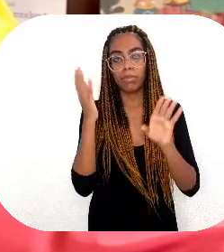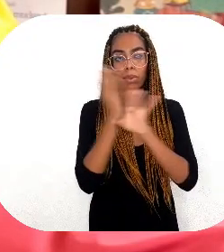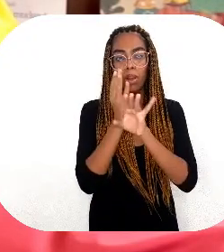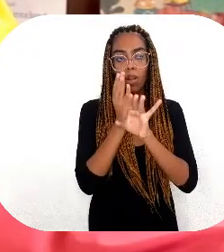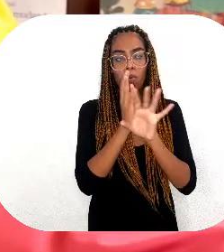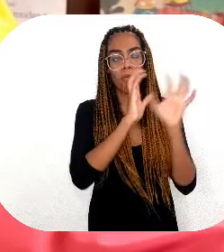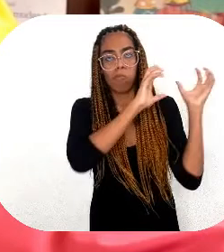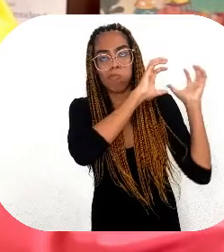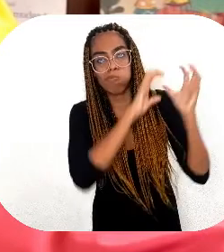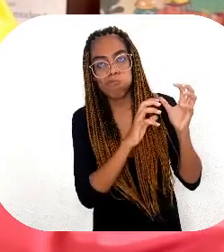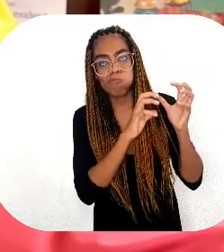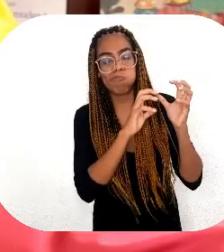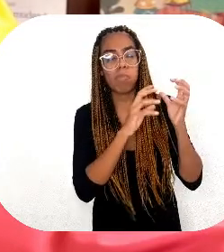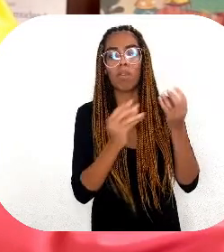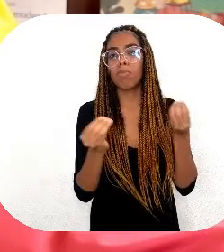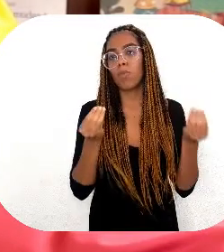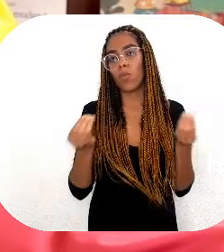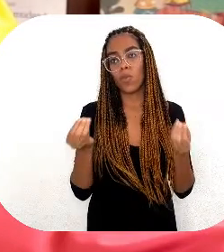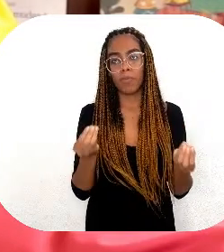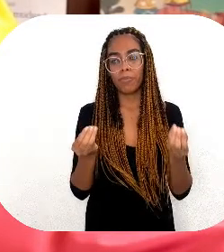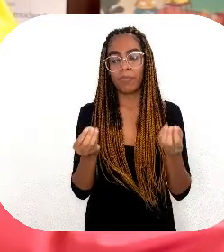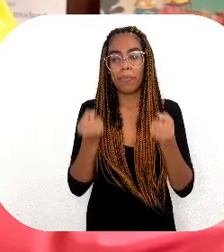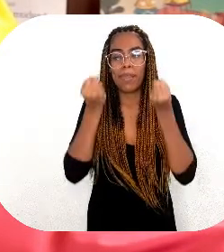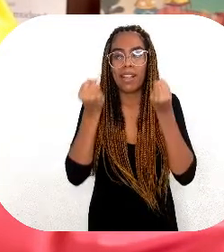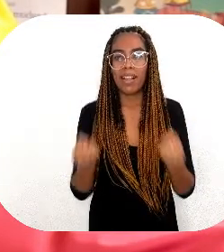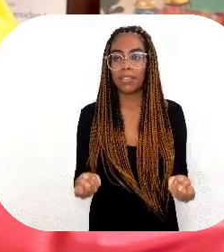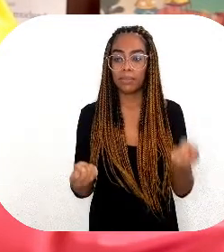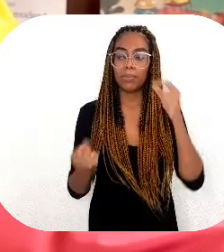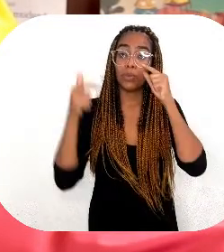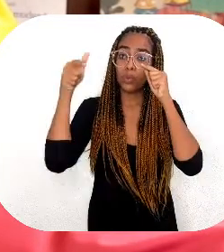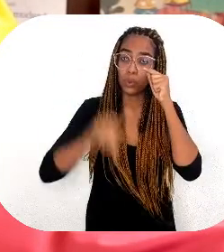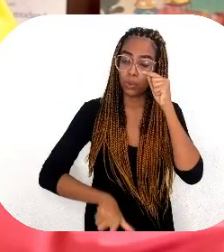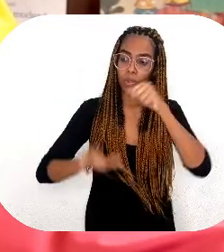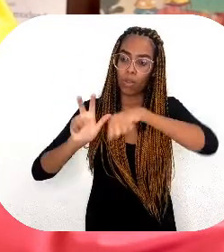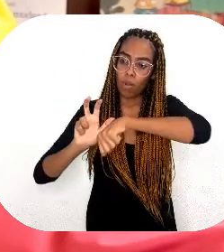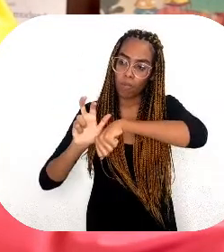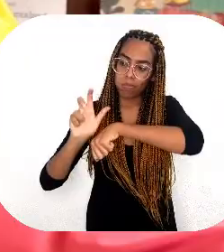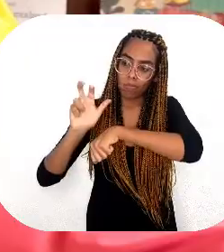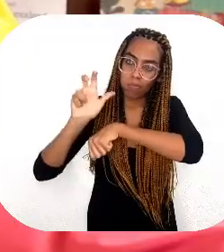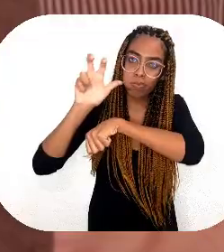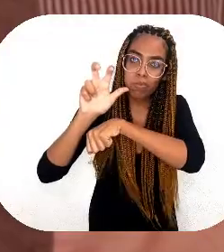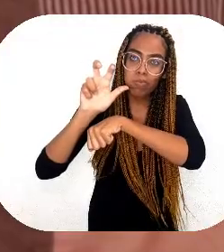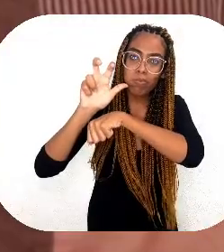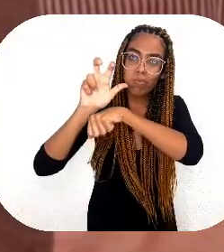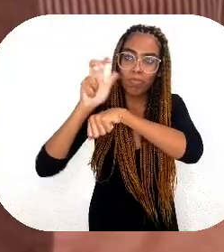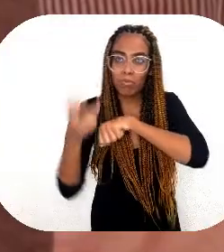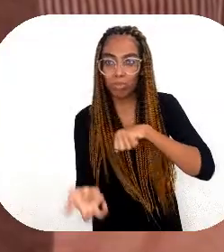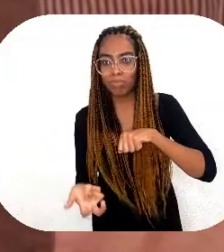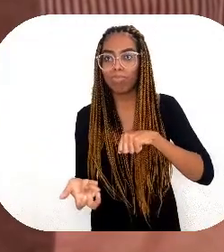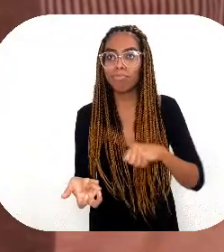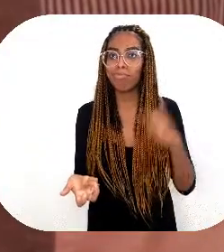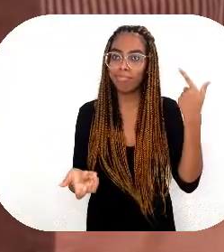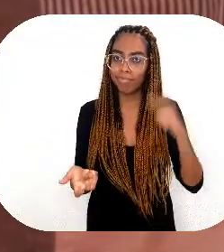despencava. Porque não conseguia subir com a cabaça amarrada na barriga. Mais uma vez, a Anansi tentou.